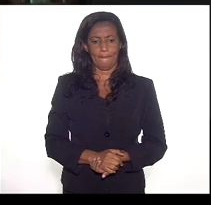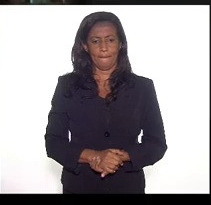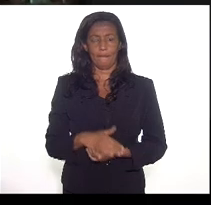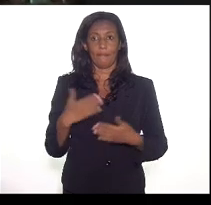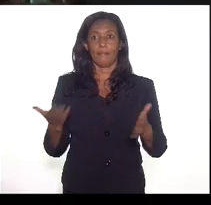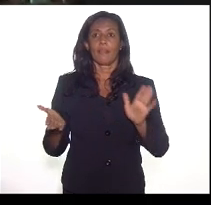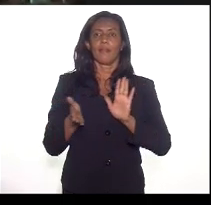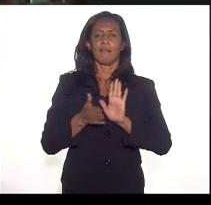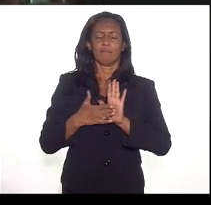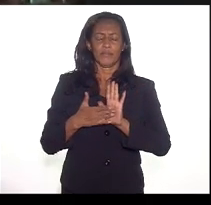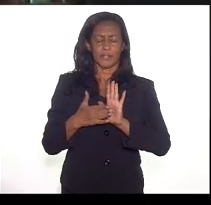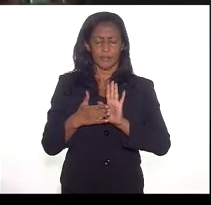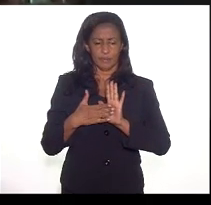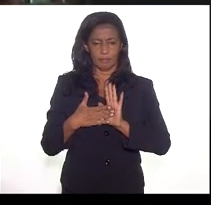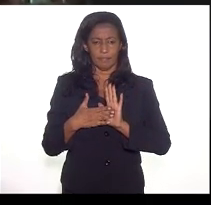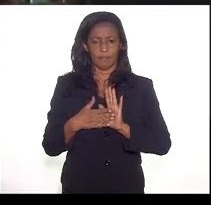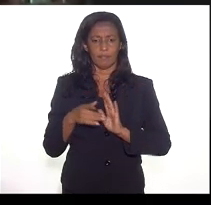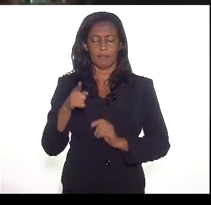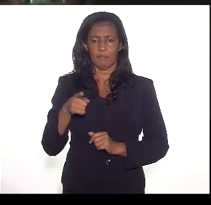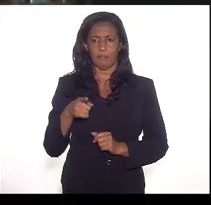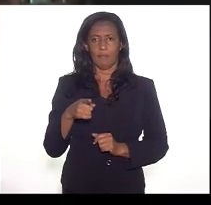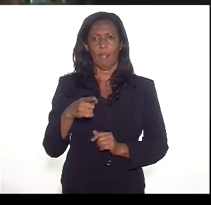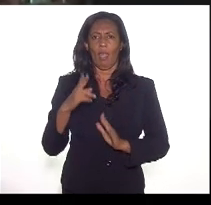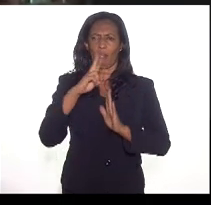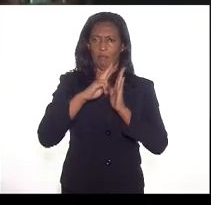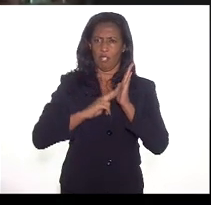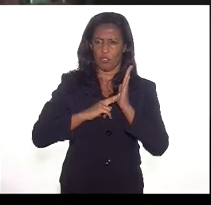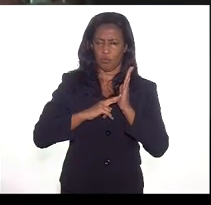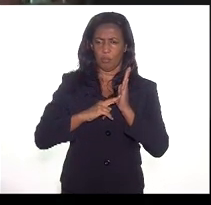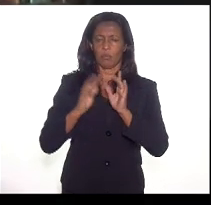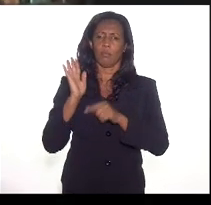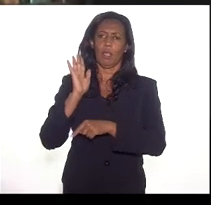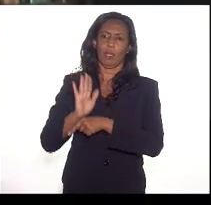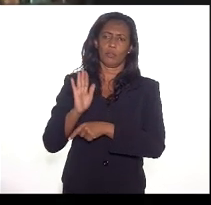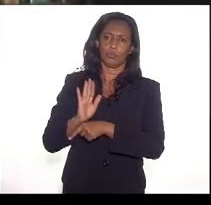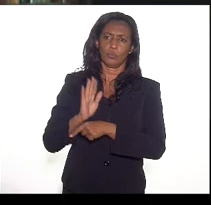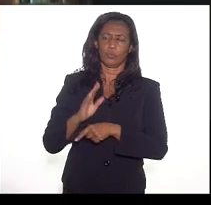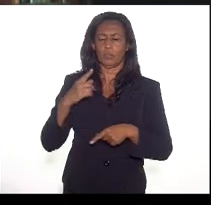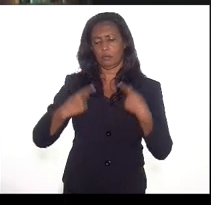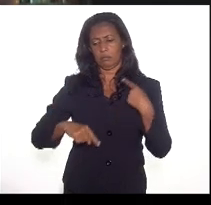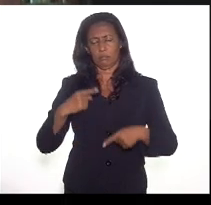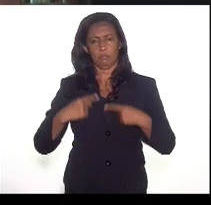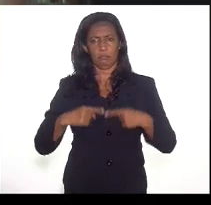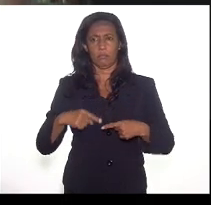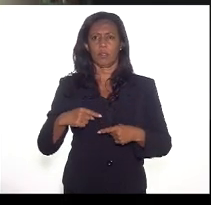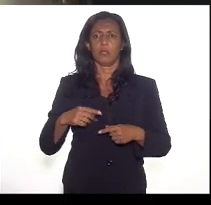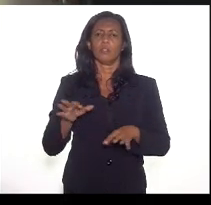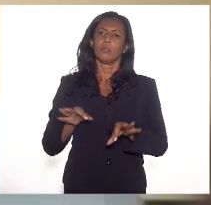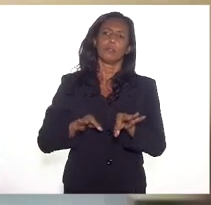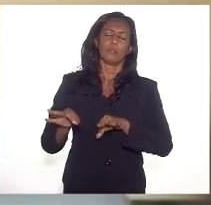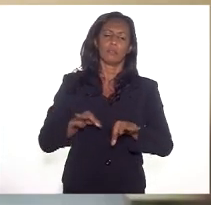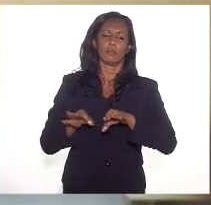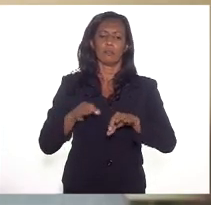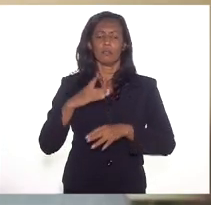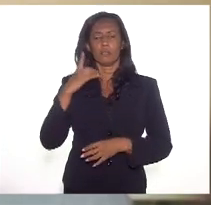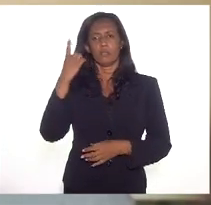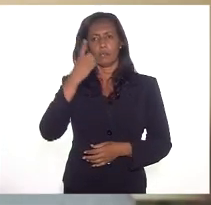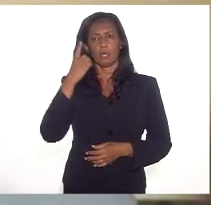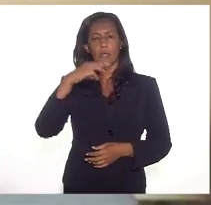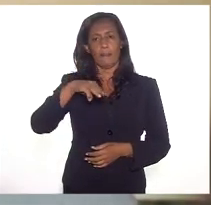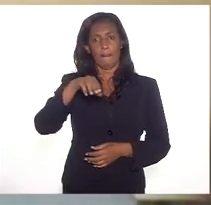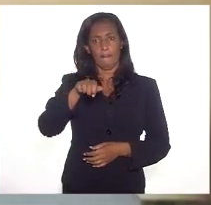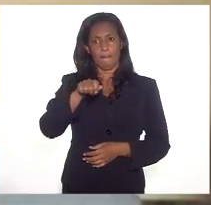de Vossa Excelência, segue o regimento e ajuda a contribuir com o debate sobre esse projeto que o deputado Max